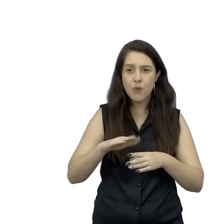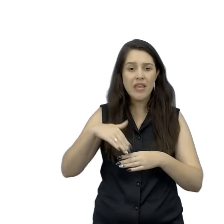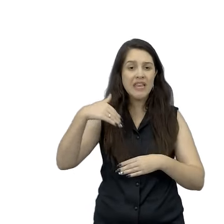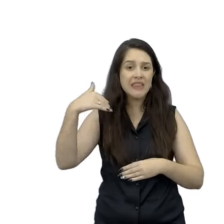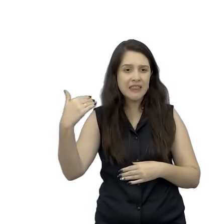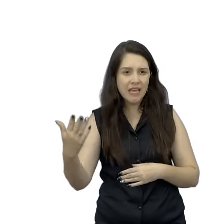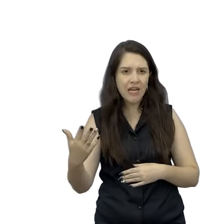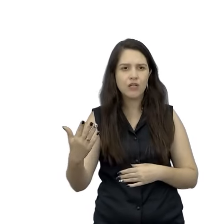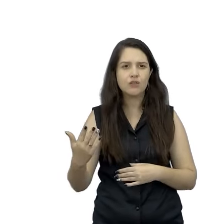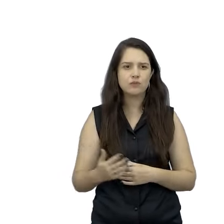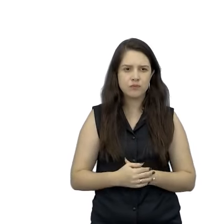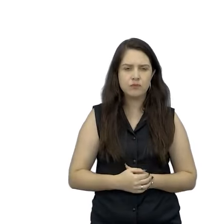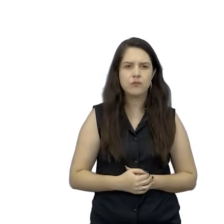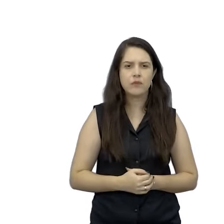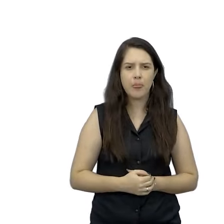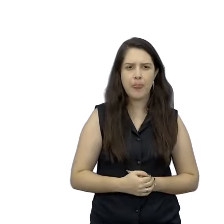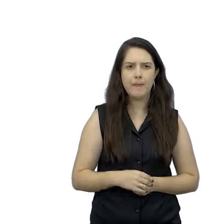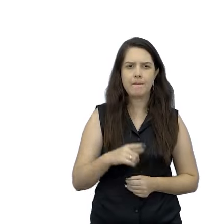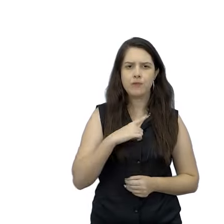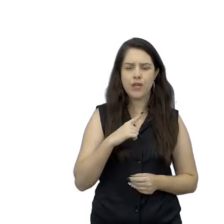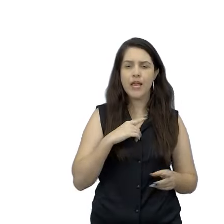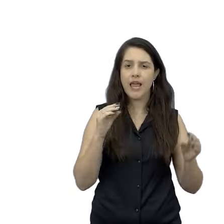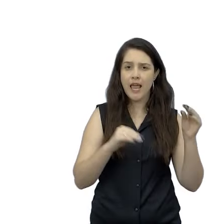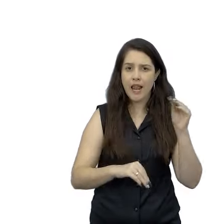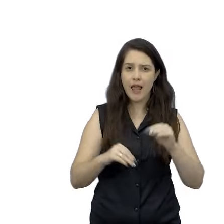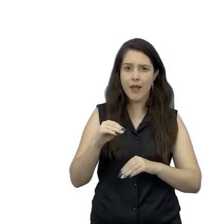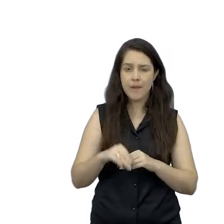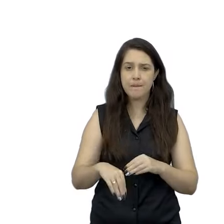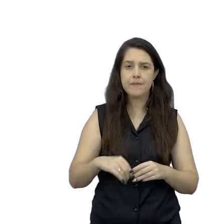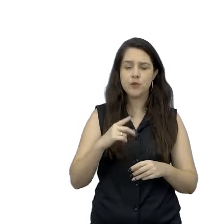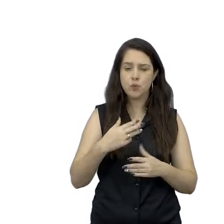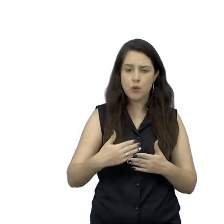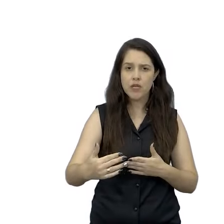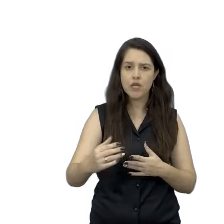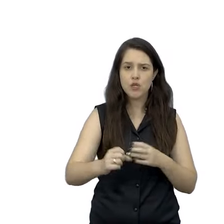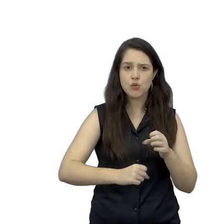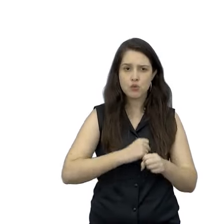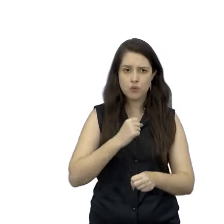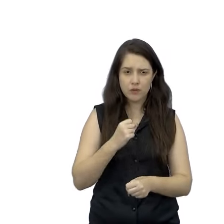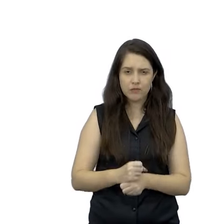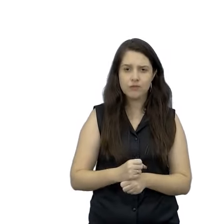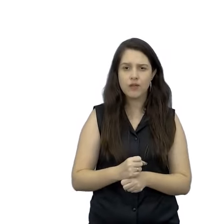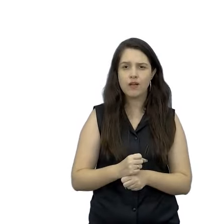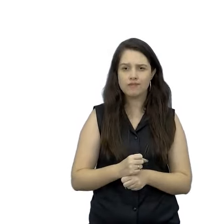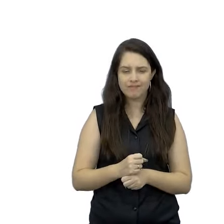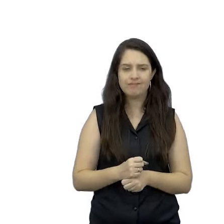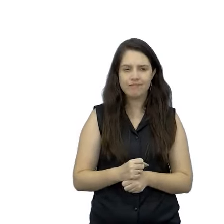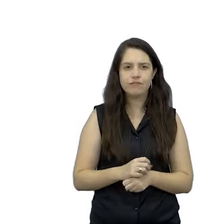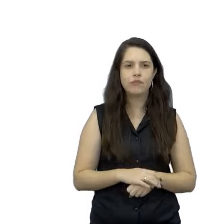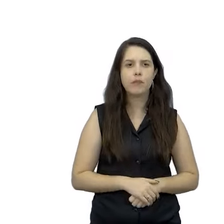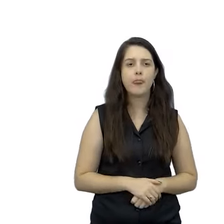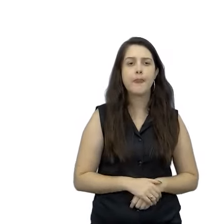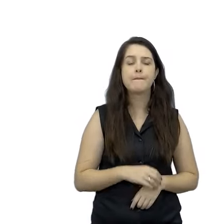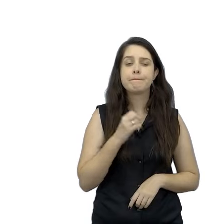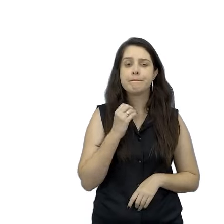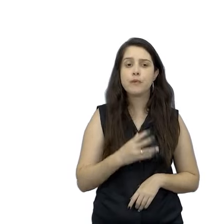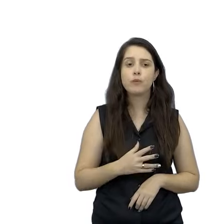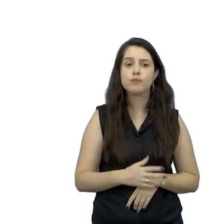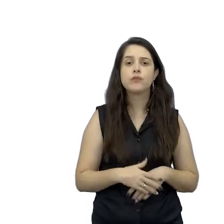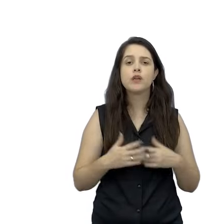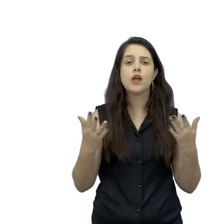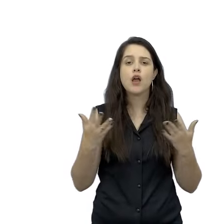que vocês, professores, elaboram no início do ano, naquele momento da avaliação diagnóstica. Bom,